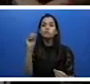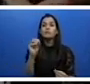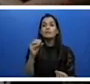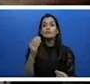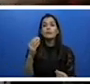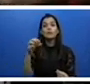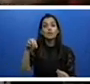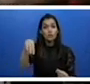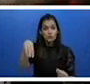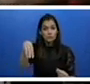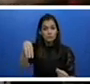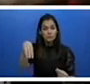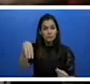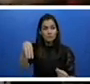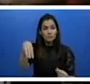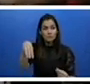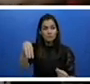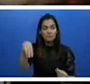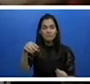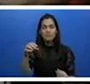então eu ponho um 0.